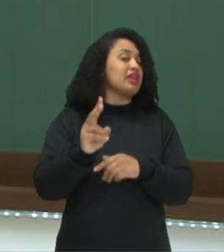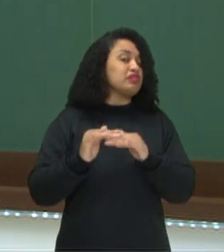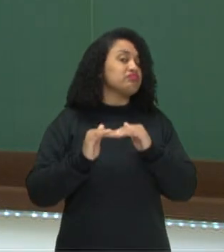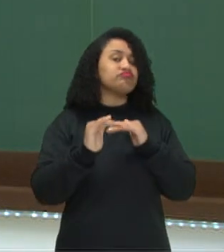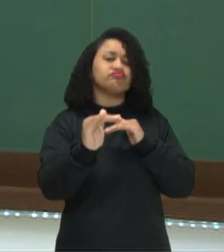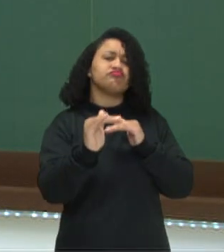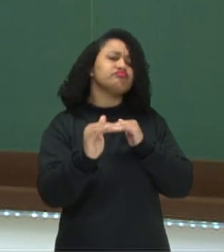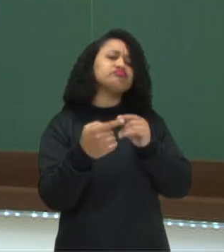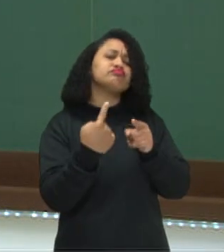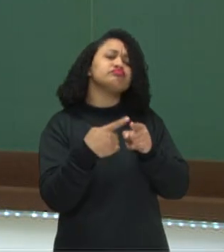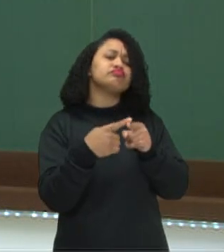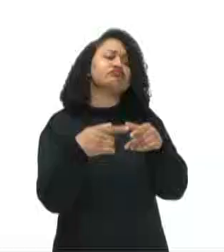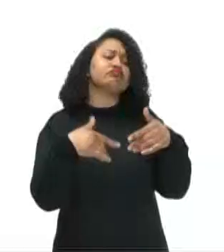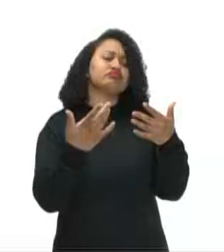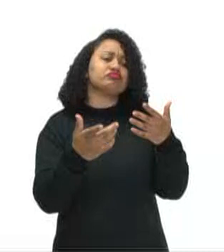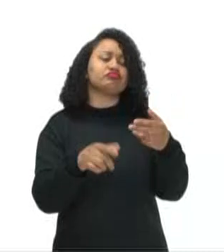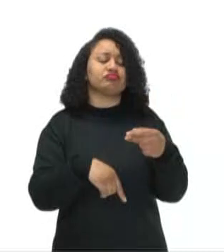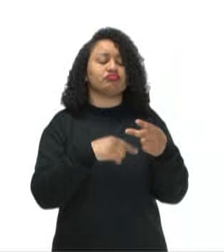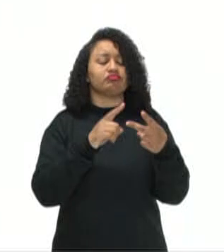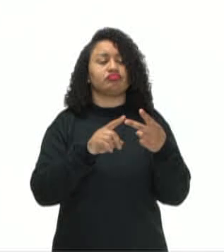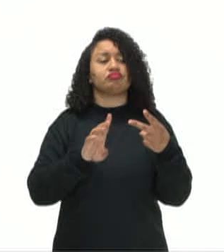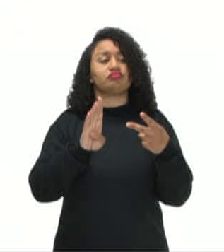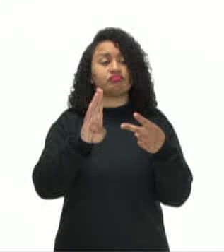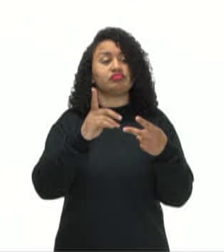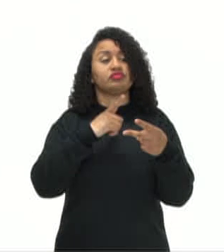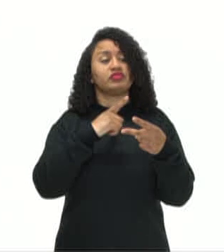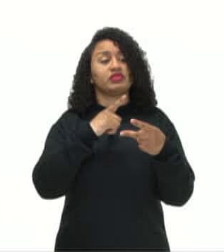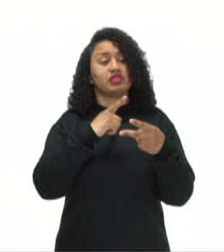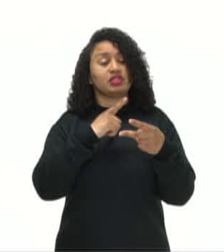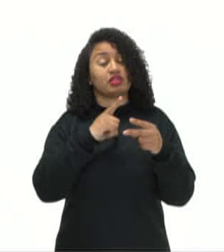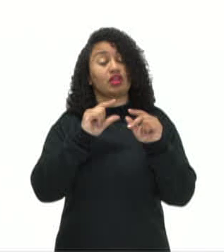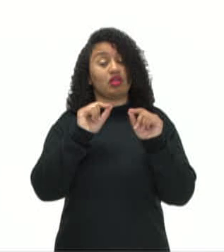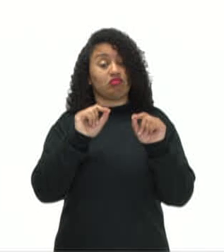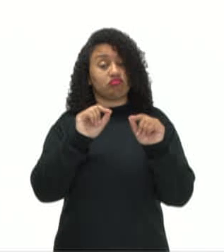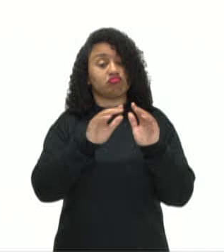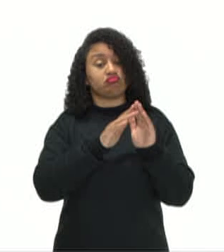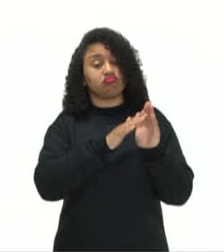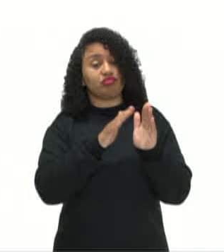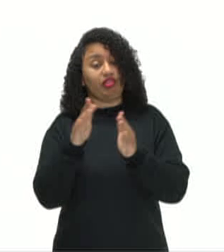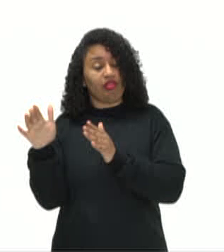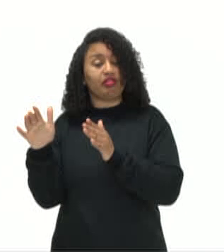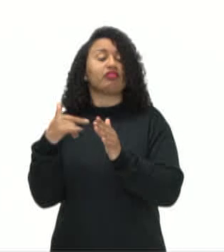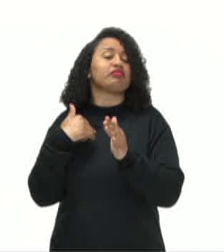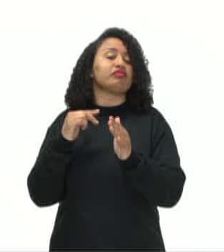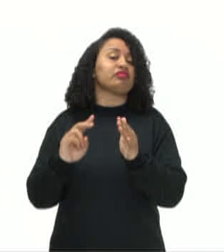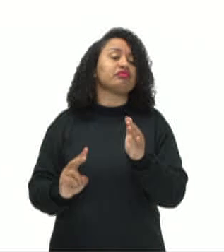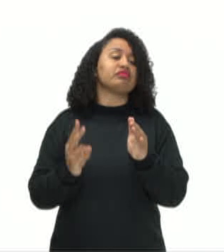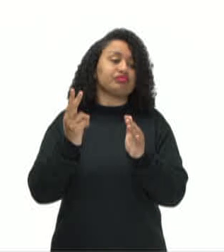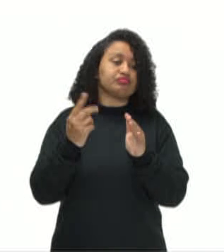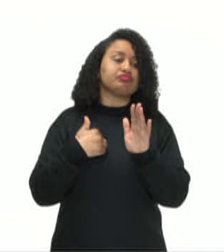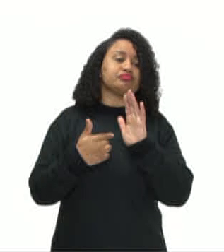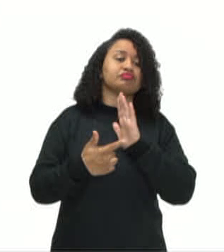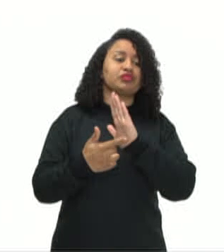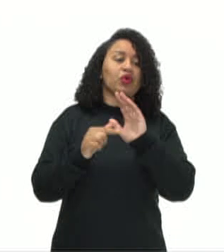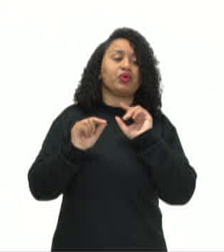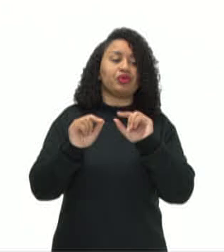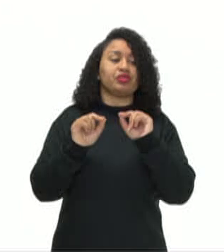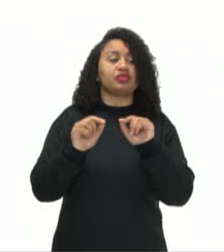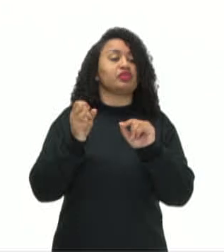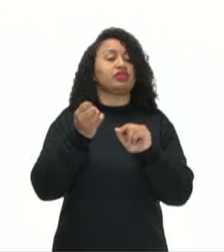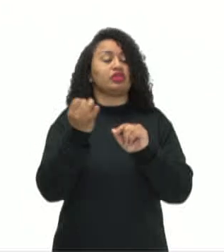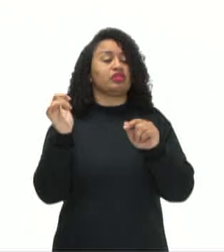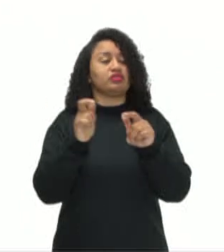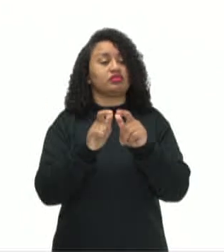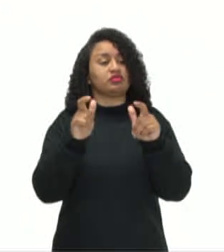mesmo? Letra B, existe uma lógica na sequência de valores que indicam a